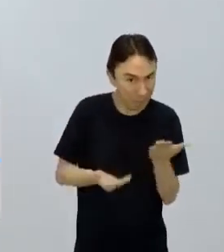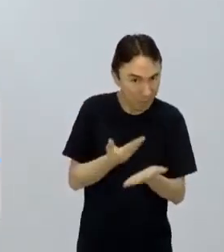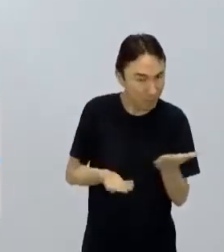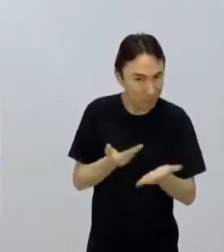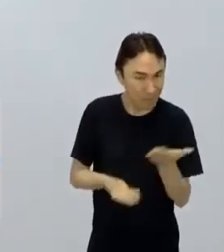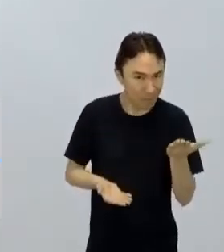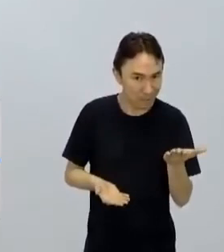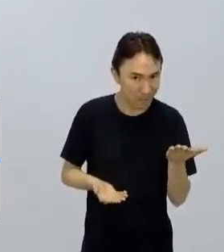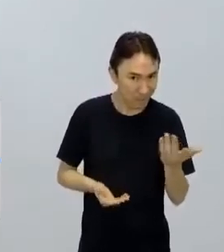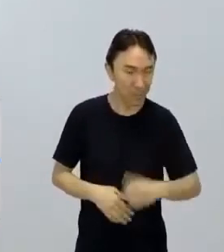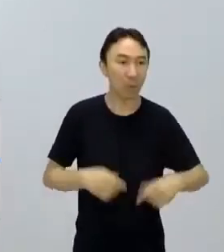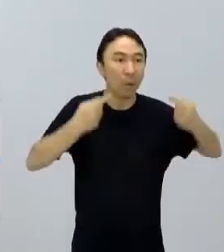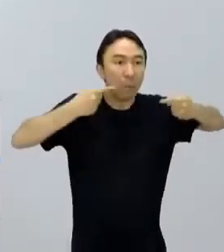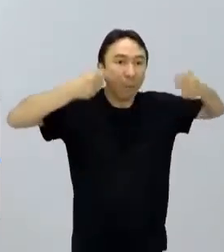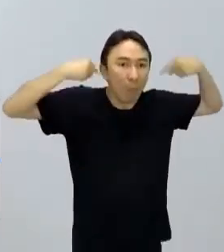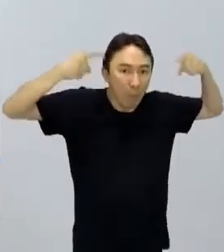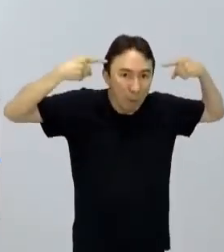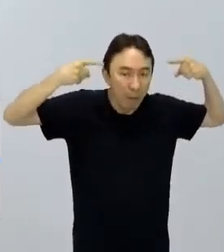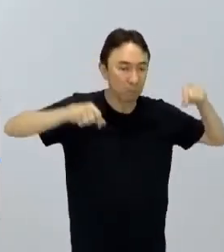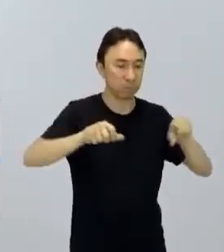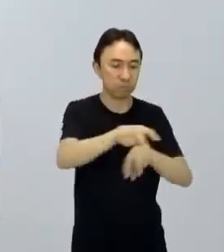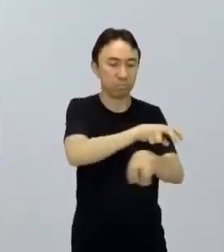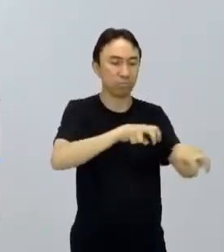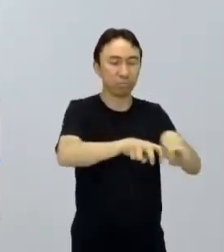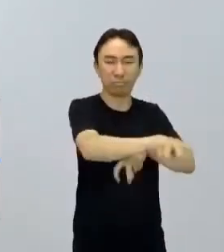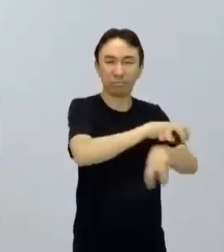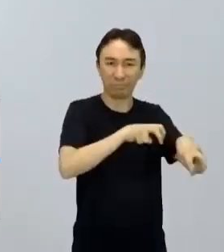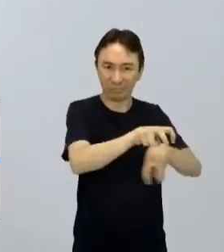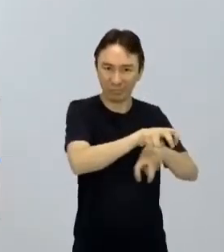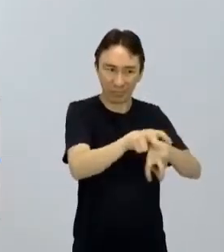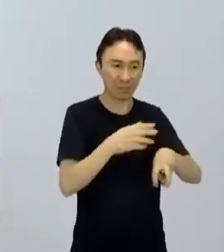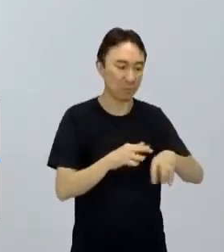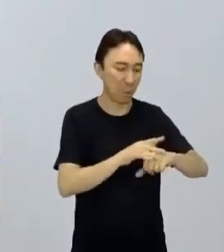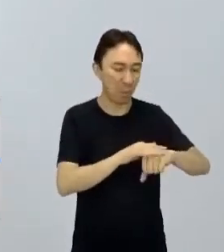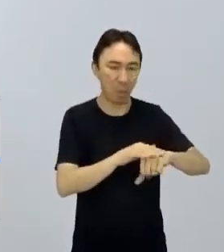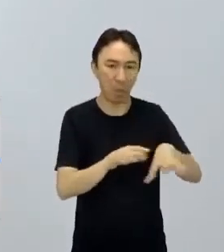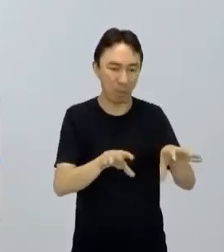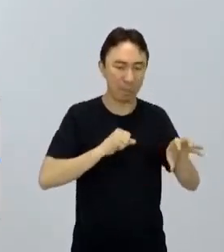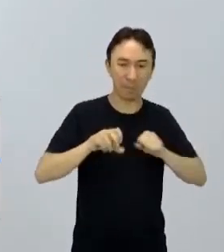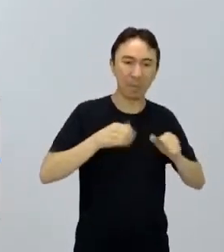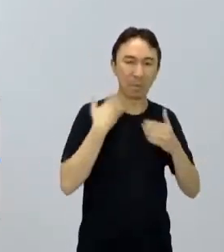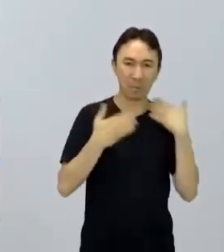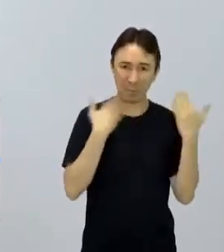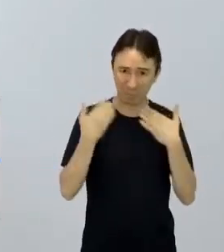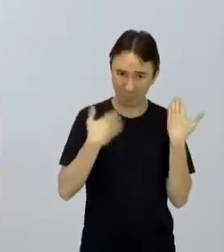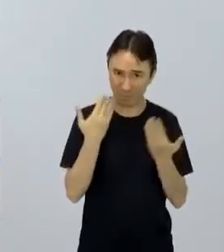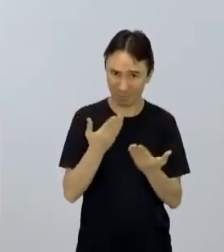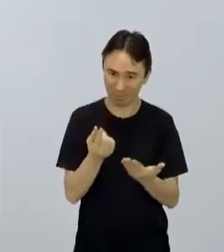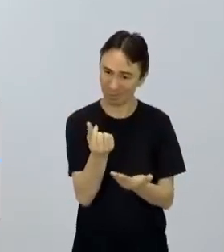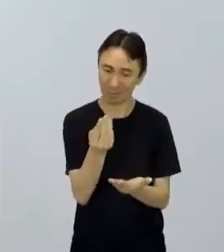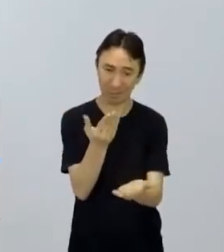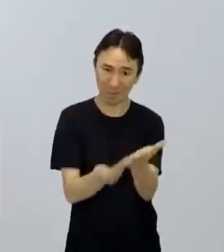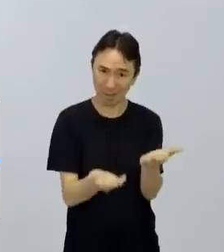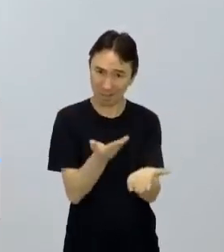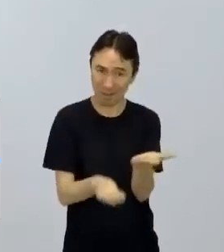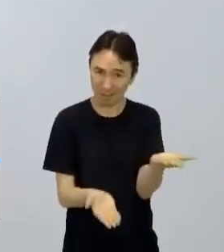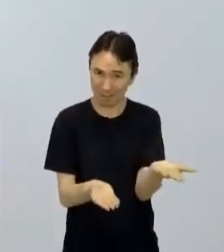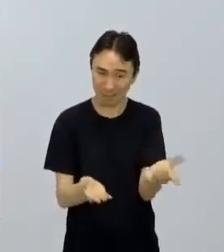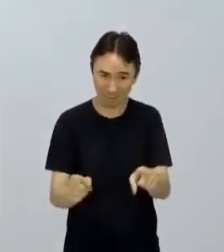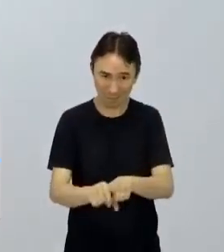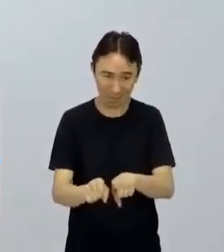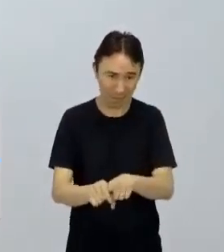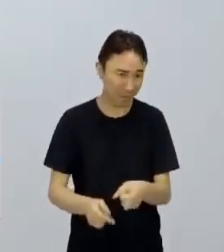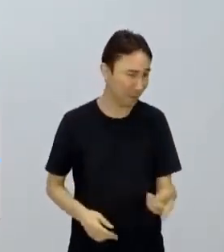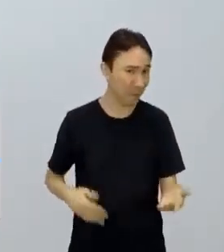que é prejuízo o carneiro ficar doente? É claro que é. Então, a gente tem que pensar também na saúde animal, até por uma questão econômica. Ainda